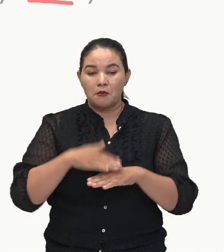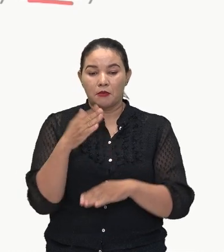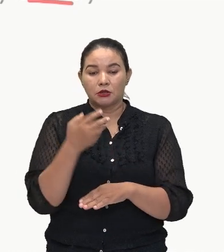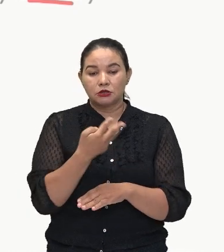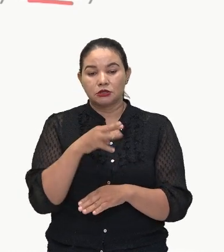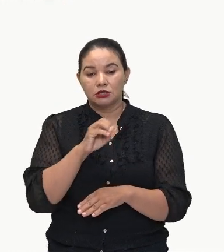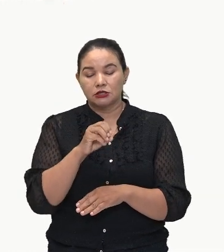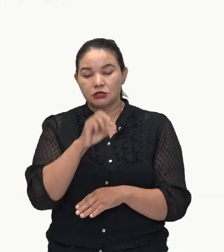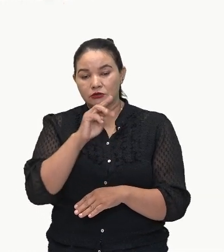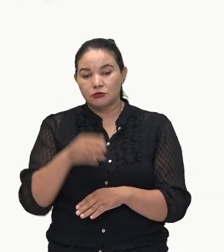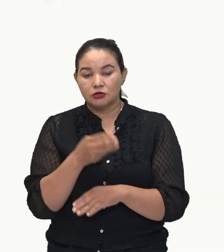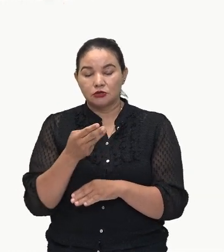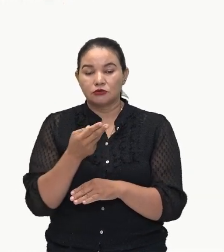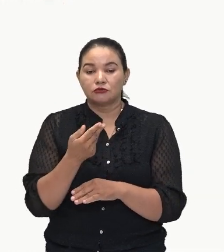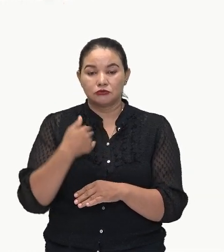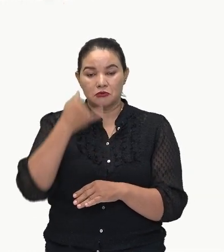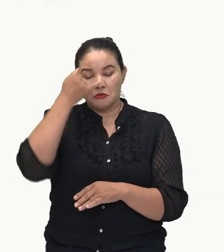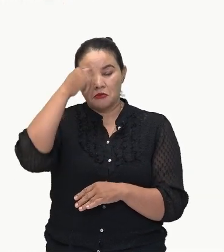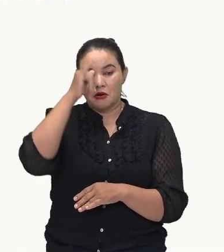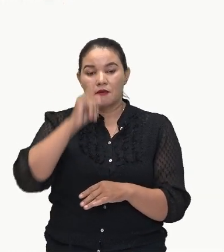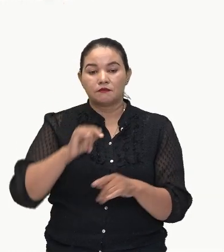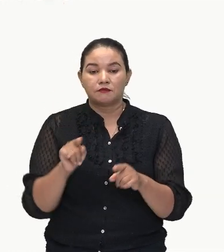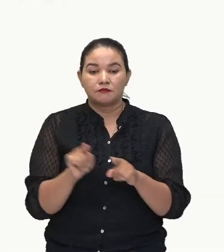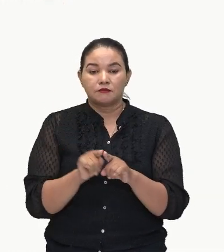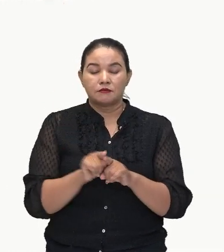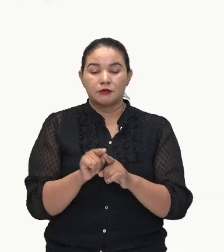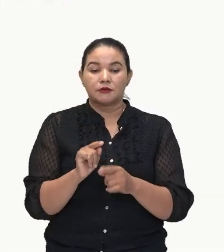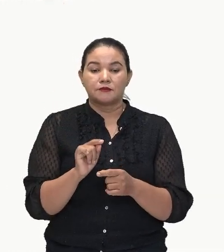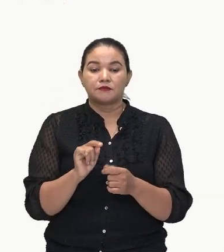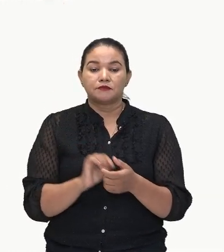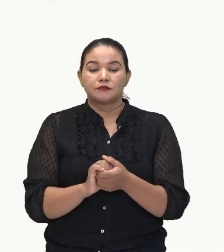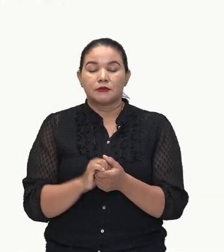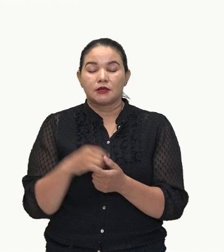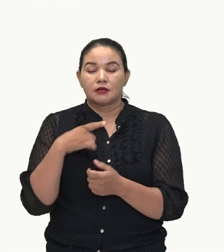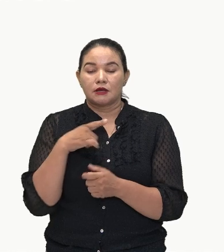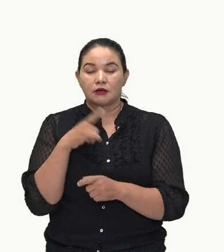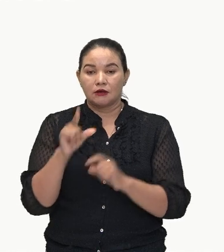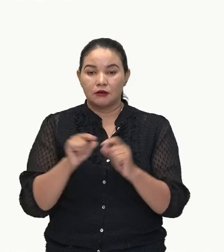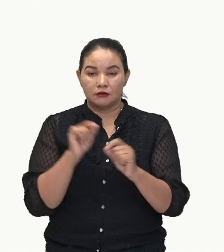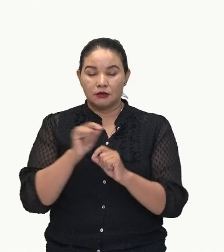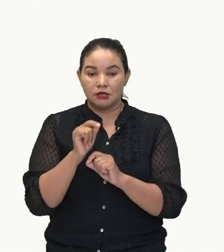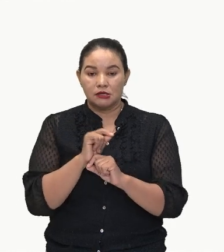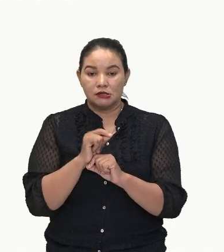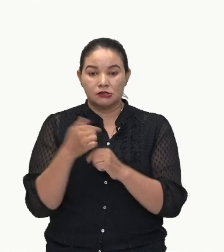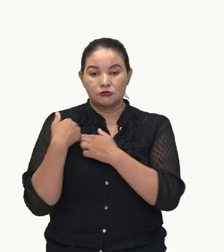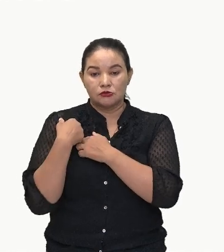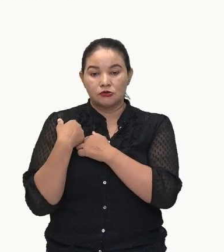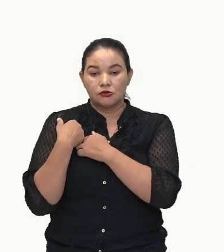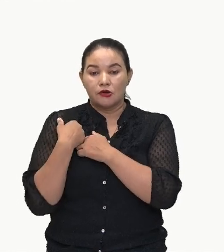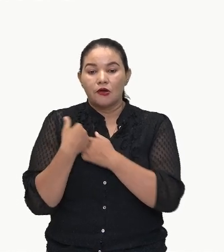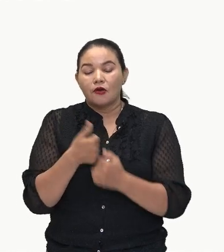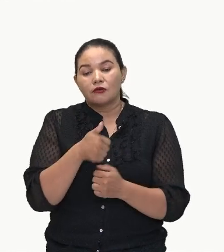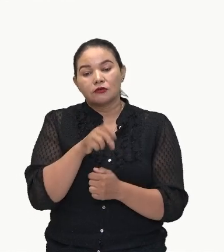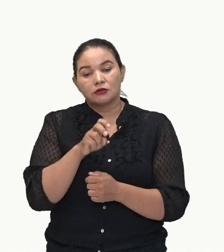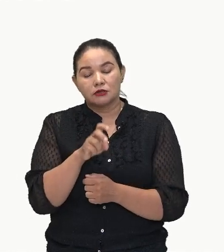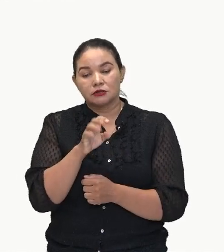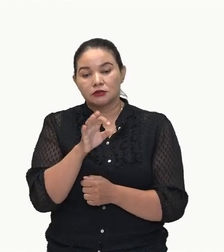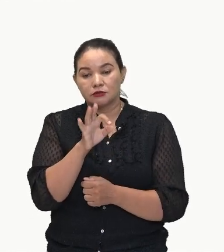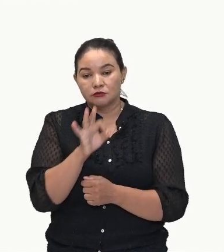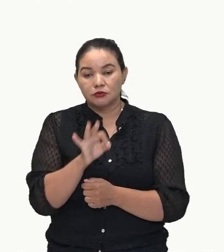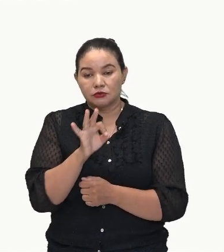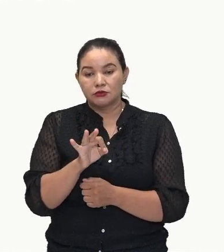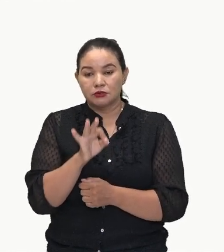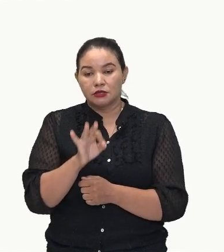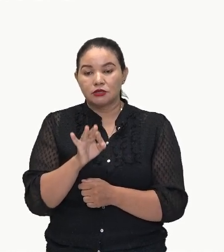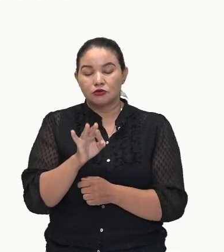milhões de cabeças de gado, sendo que ela é responsável, né, por quase de